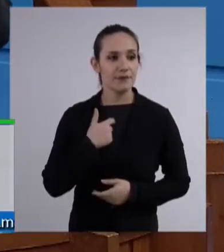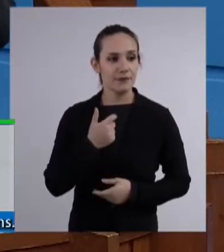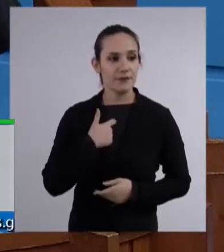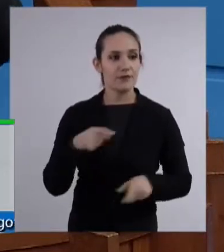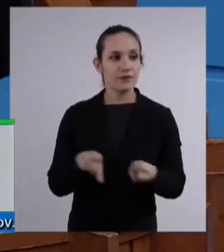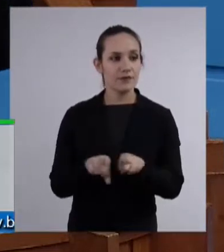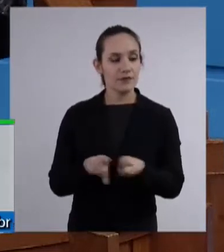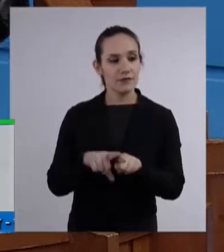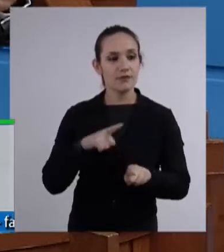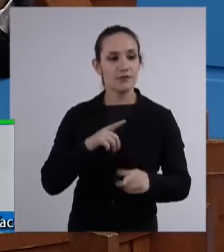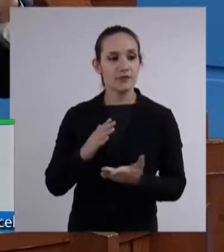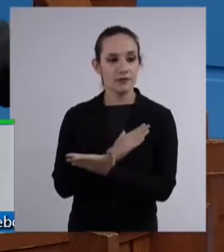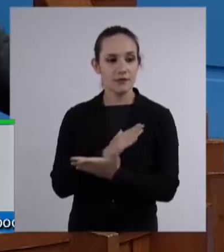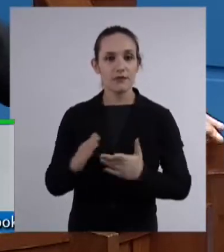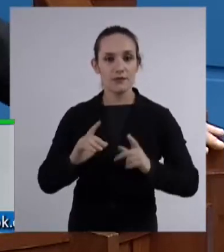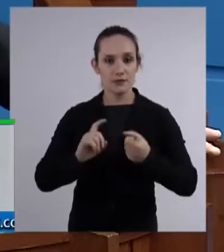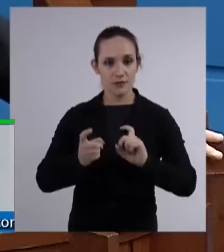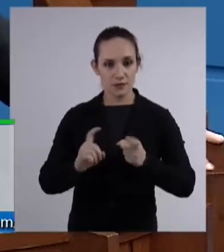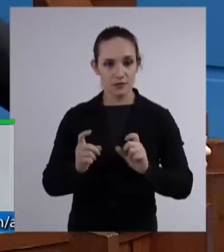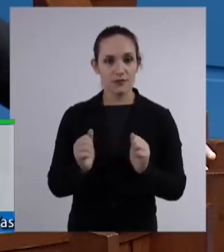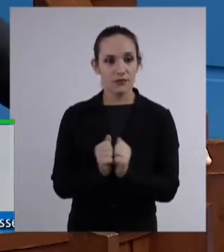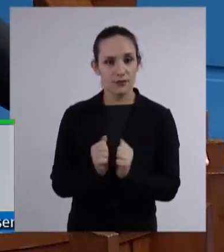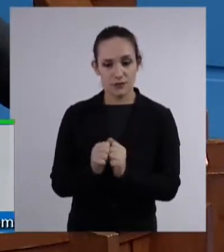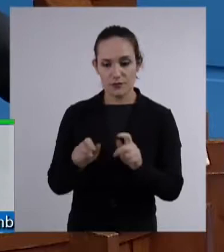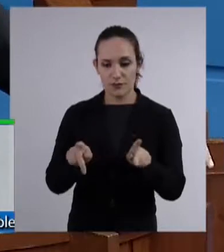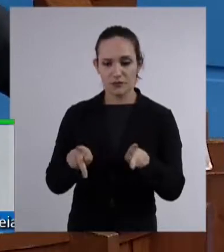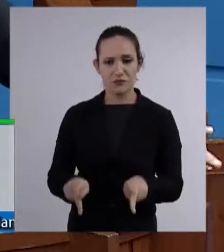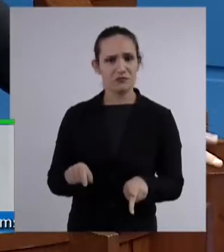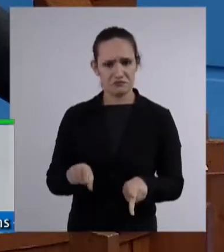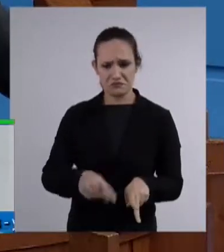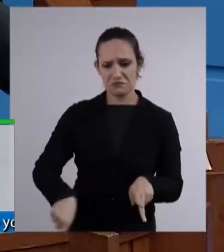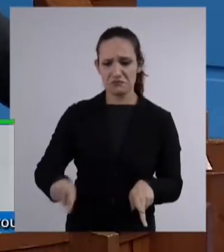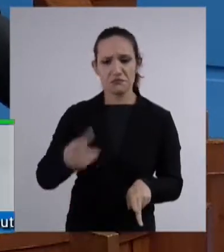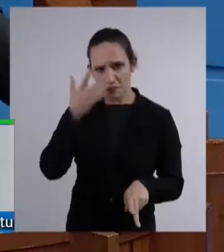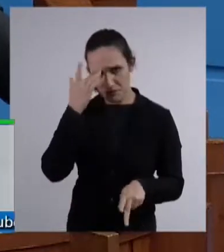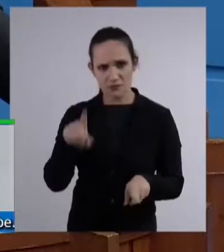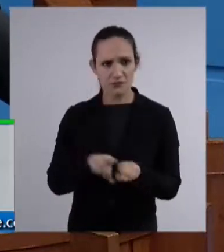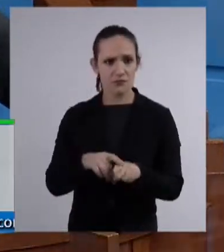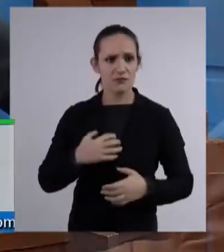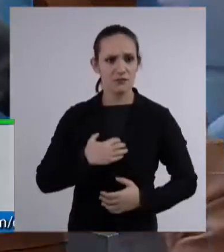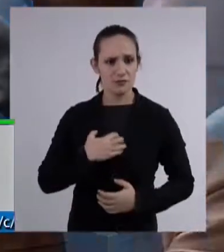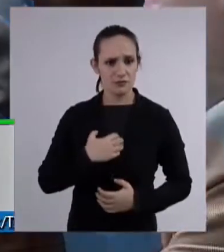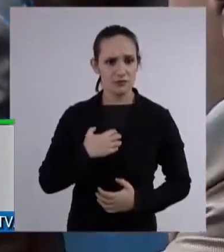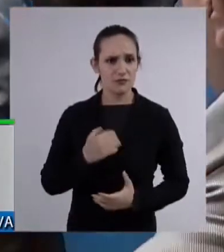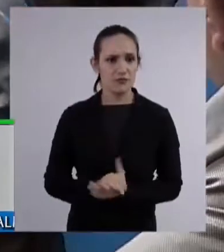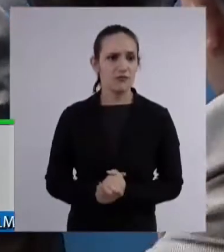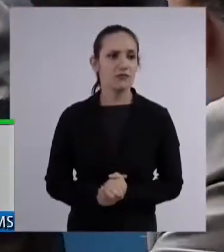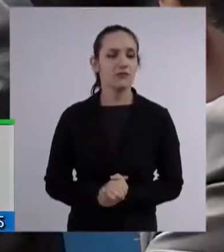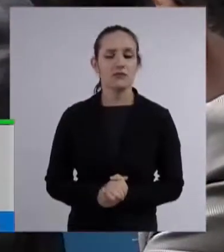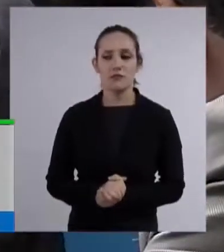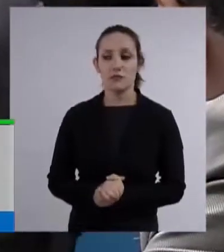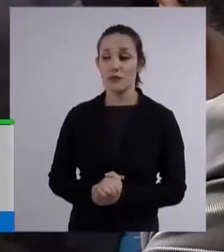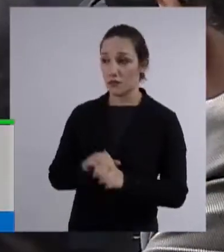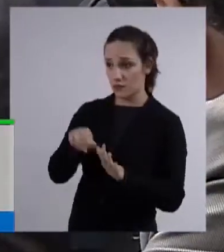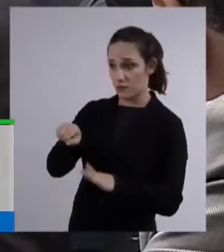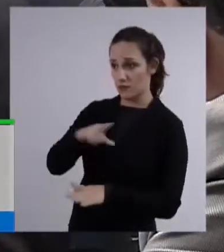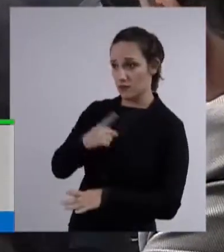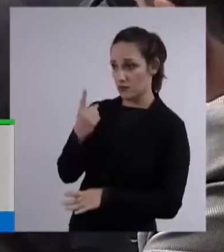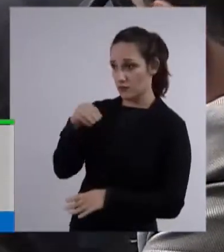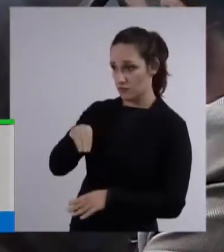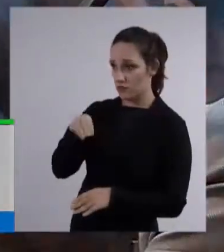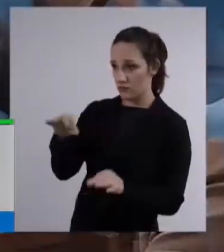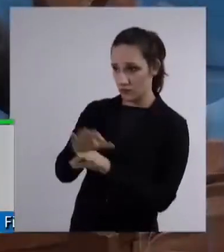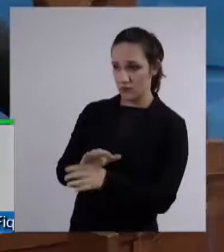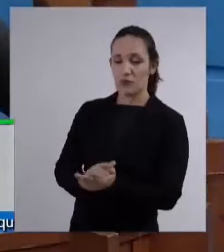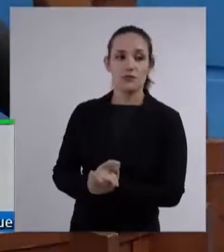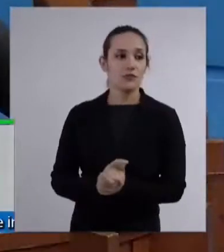deputado João Grandão, e estou escutando a população indignada com isso. Vossa Excelência disporá de 1 minuto para encerrar o pronunciamento. Vou